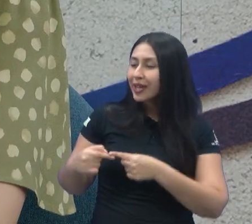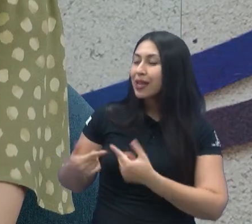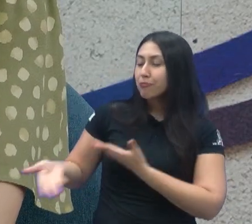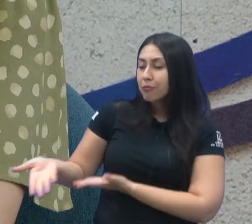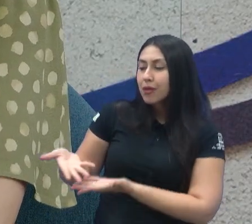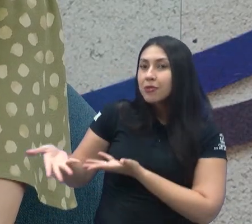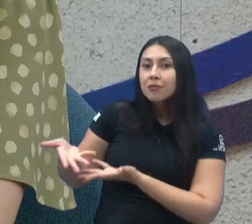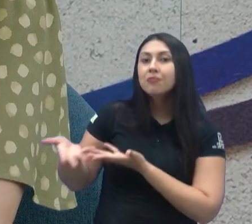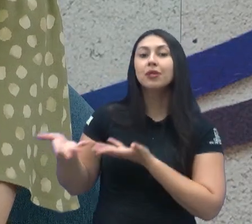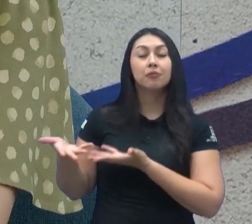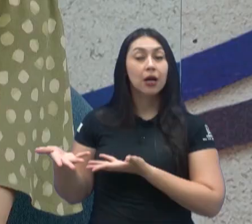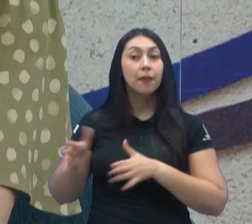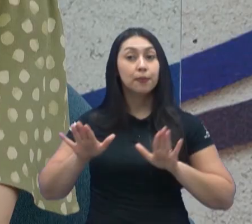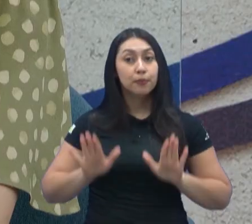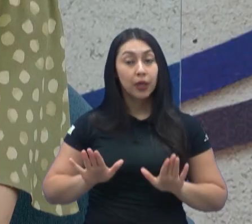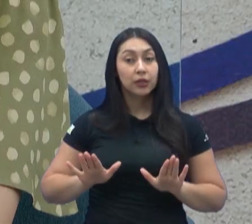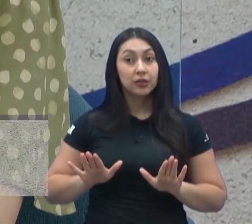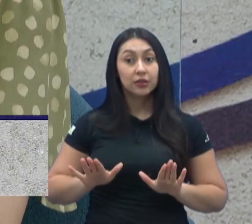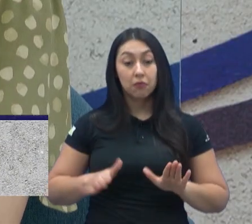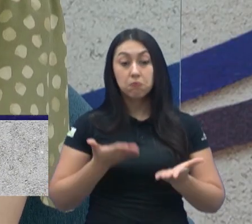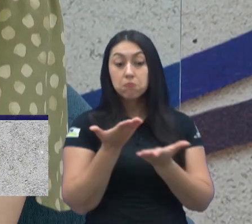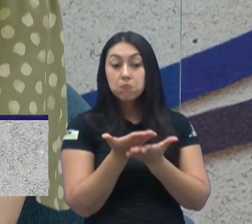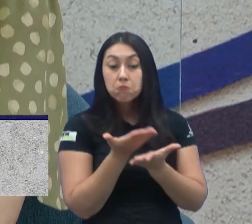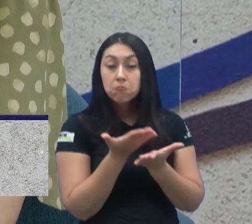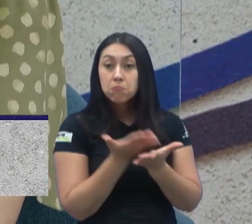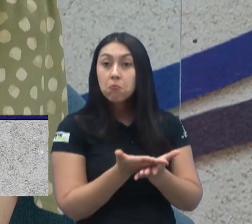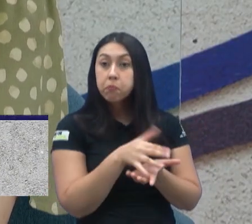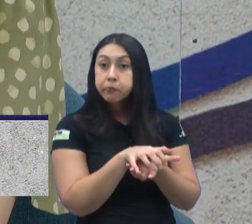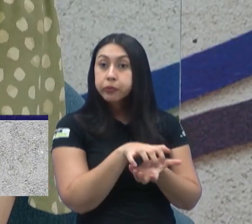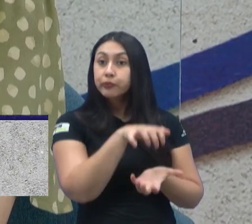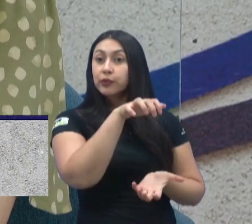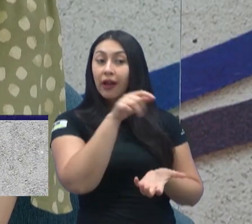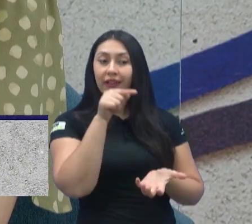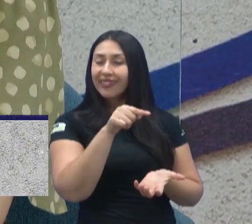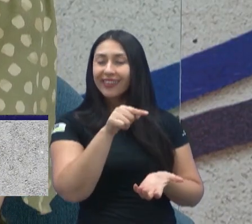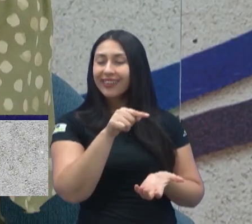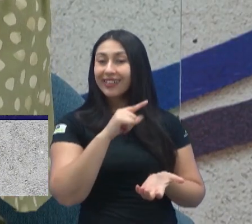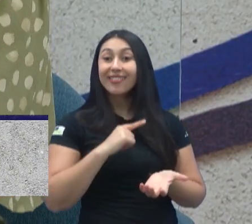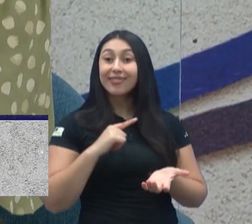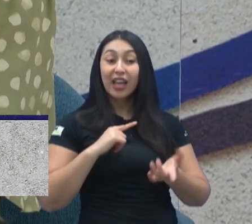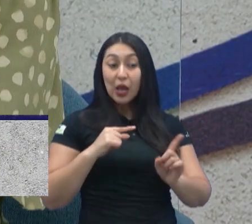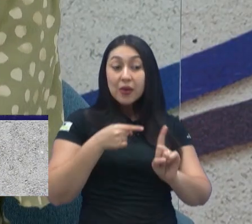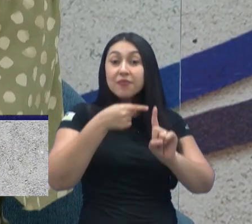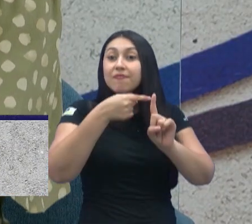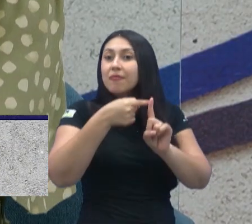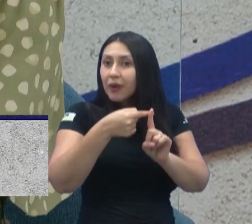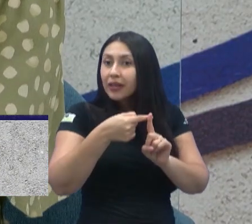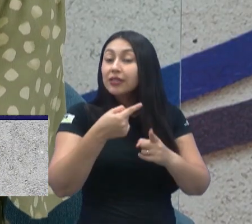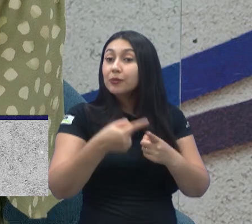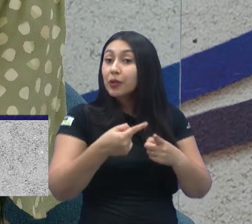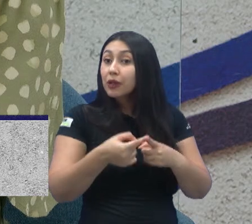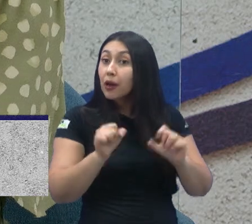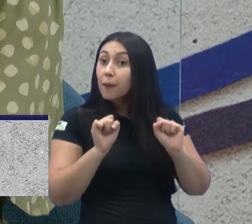os idosos, mas a gerontologia, ela acrescenta essa formação e acrescenta também a possibilidade de estar